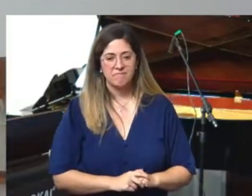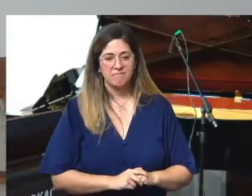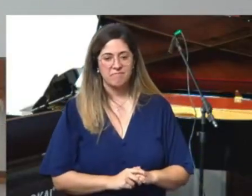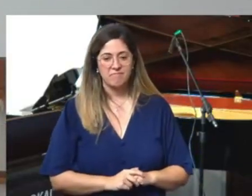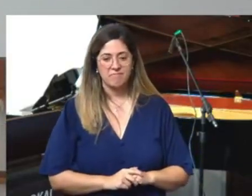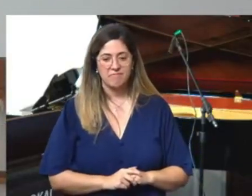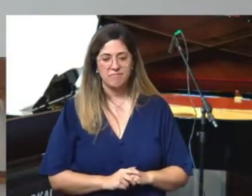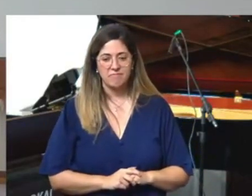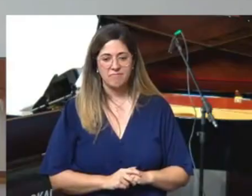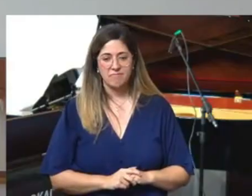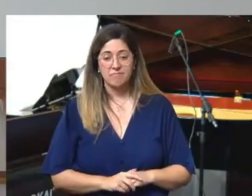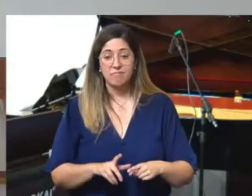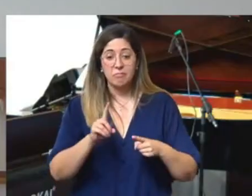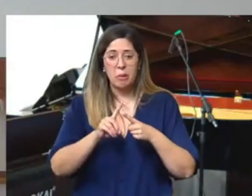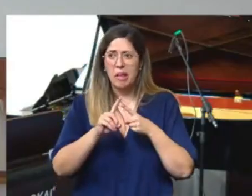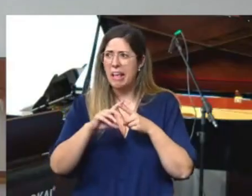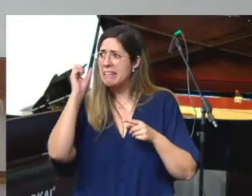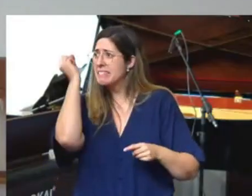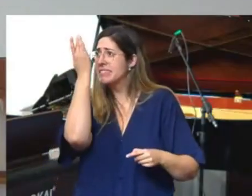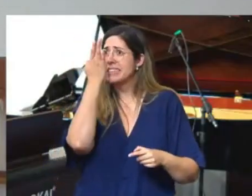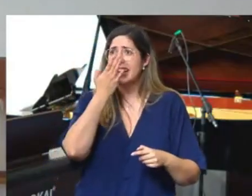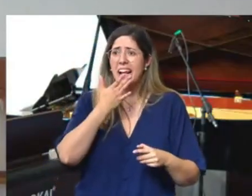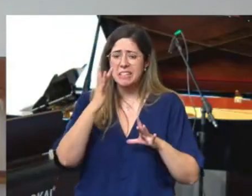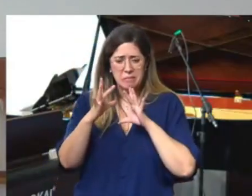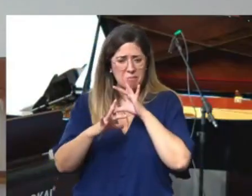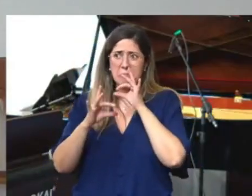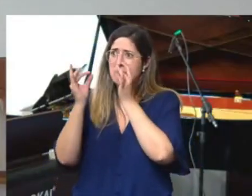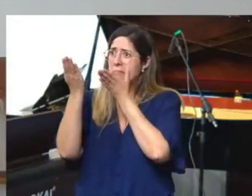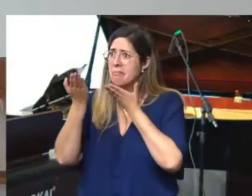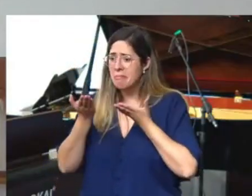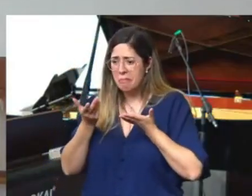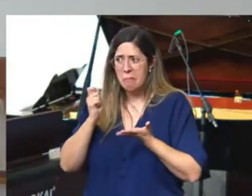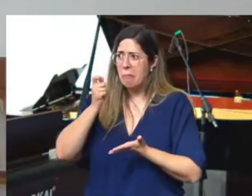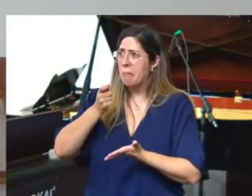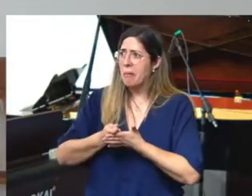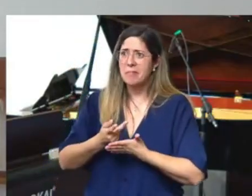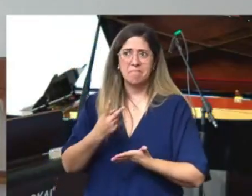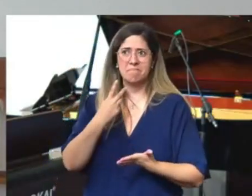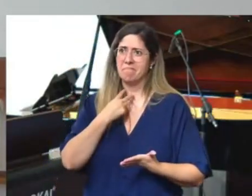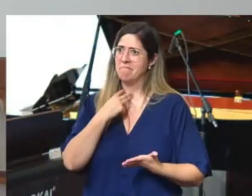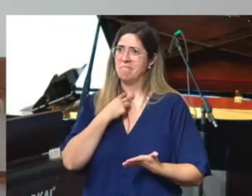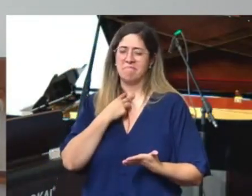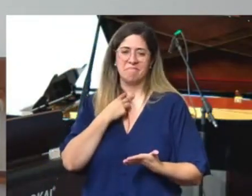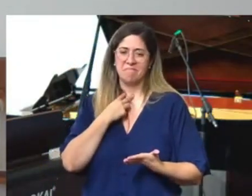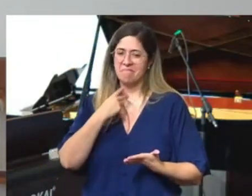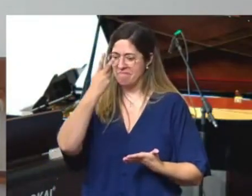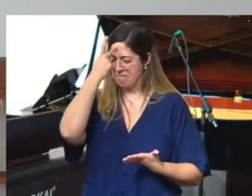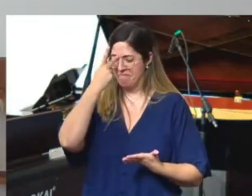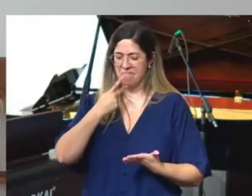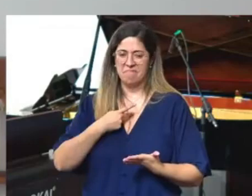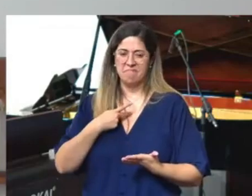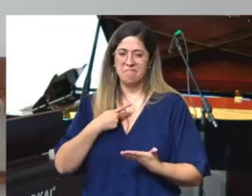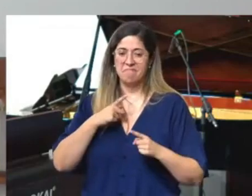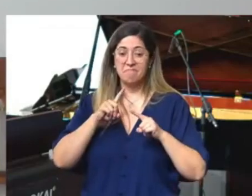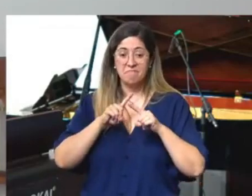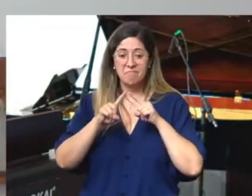É por causa deste favor imerecido que homens e mulheres são transformados ao longo da história.